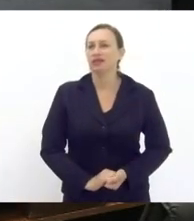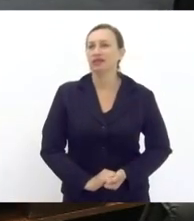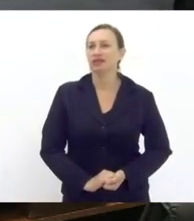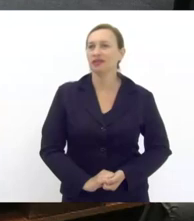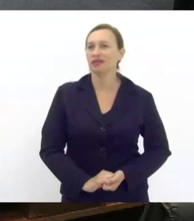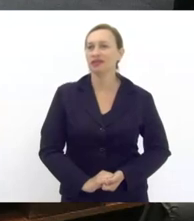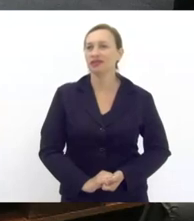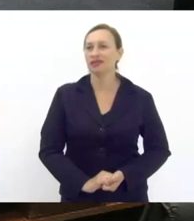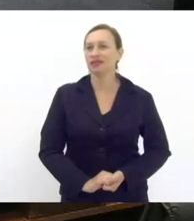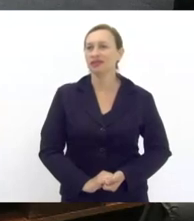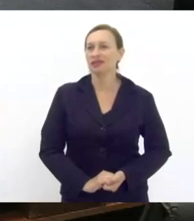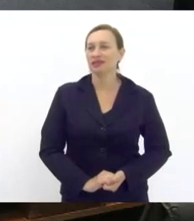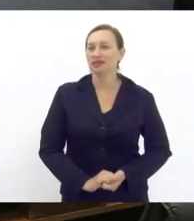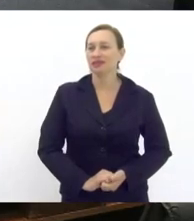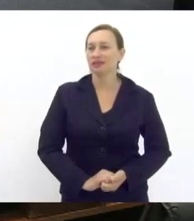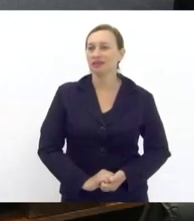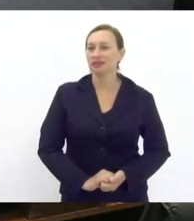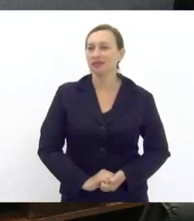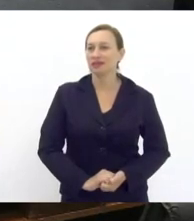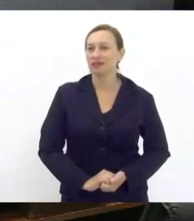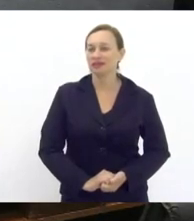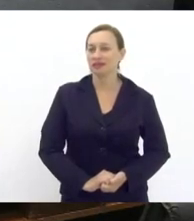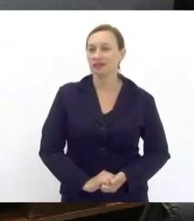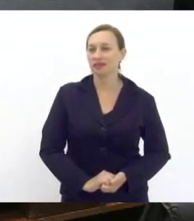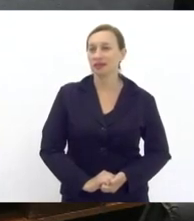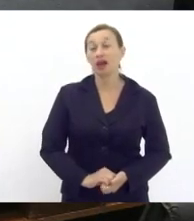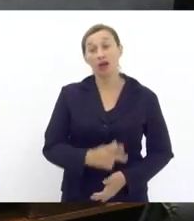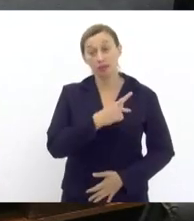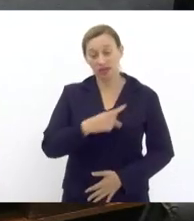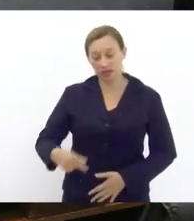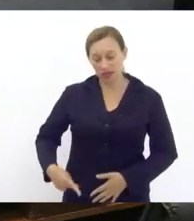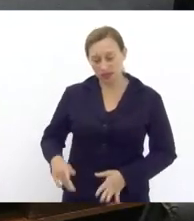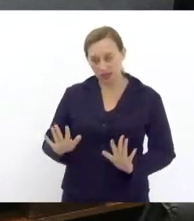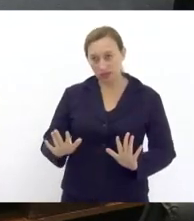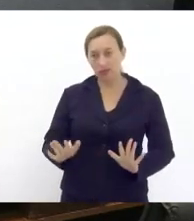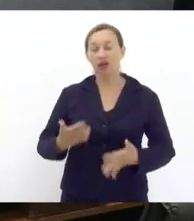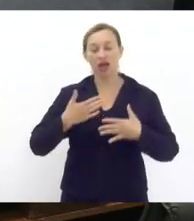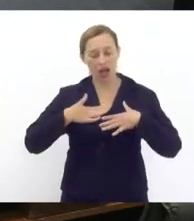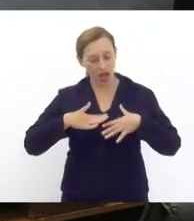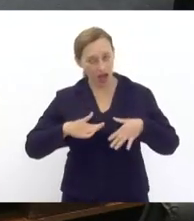Presidente, vamos acalmar os ânimos. Espera aí, presidente. Eu vou escrever. Pode acalmar.